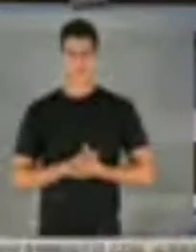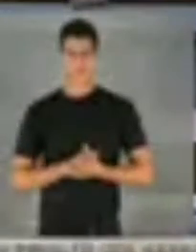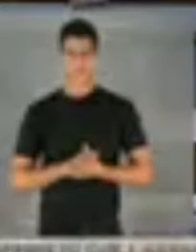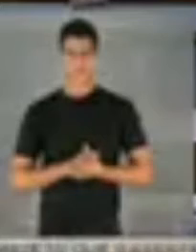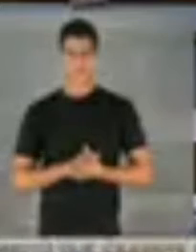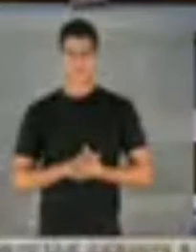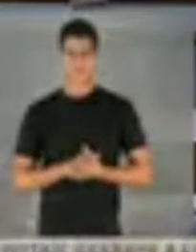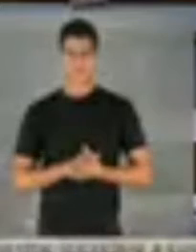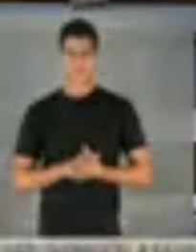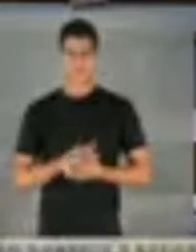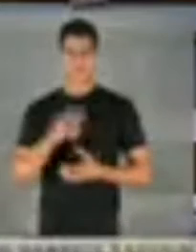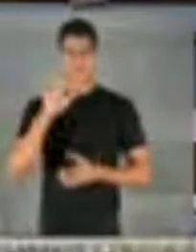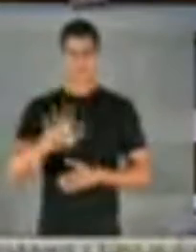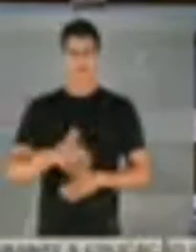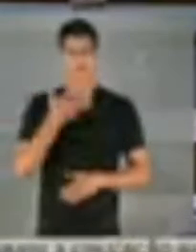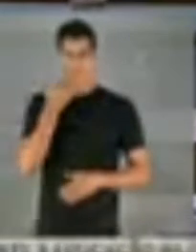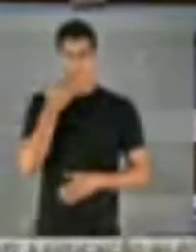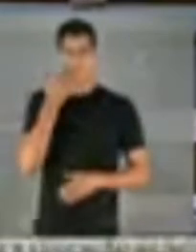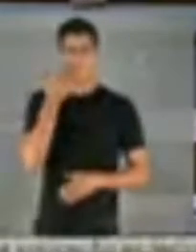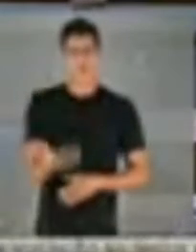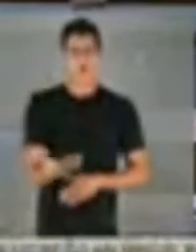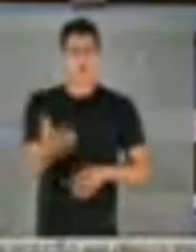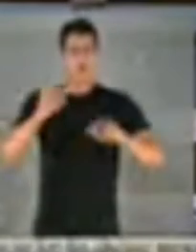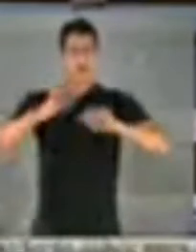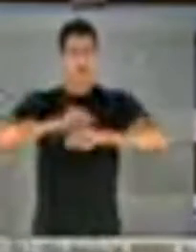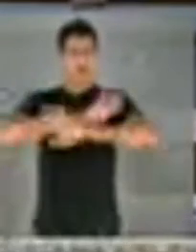Isso é uma forma clara...